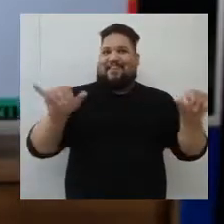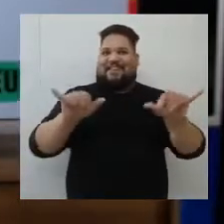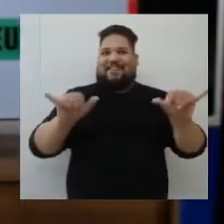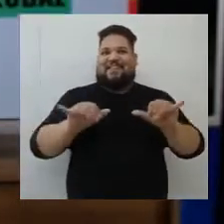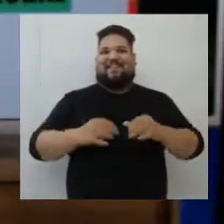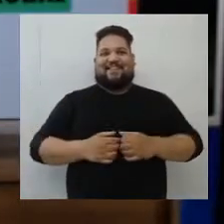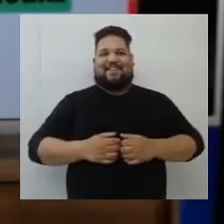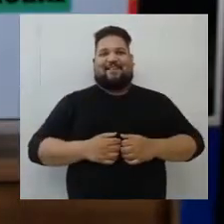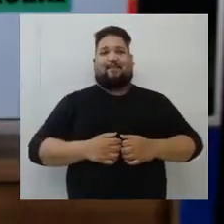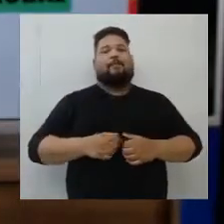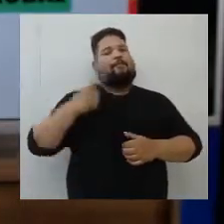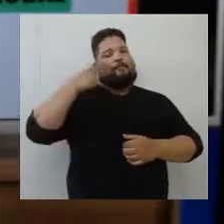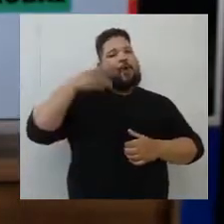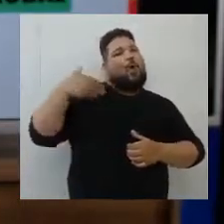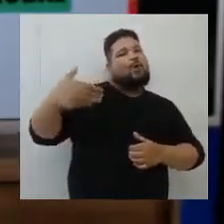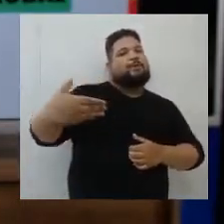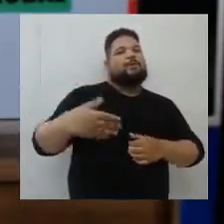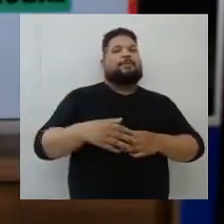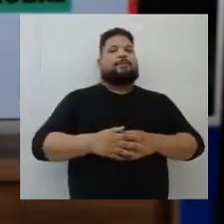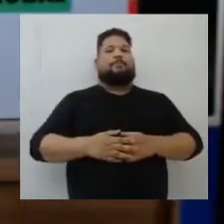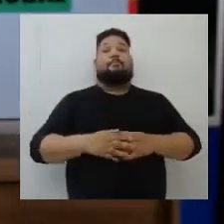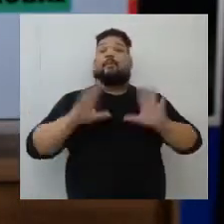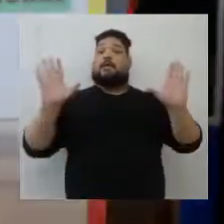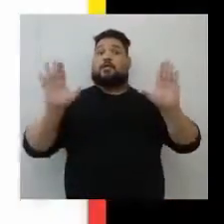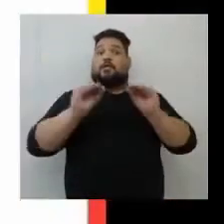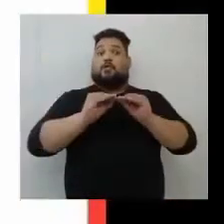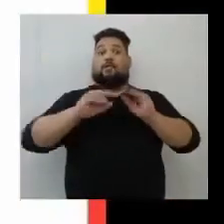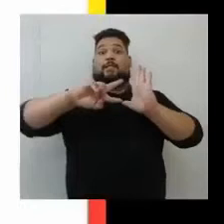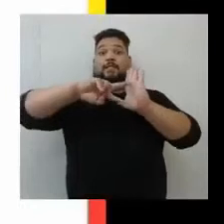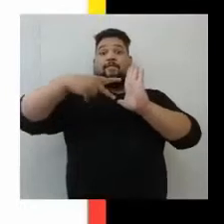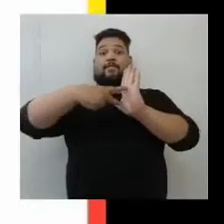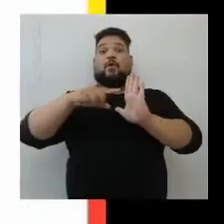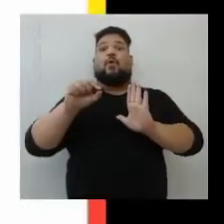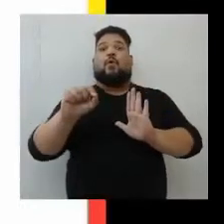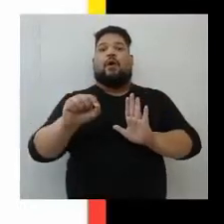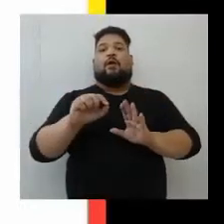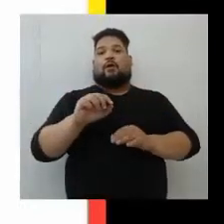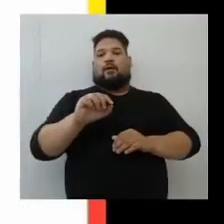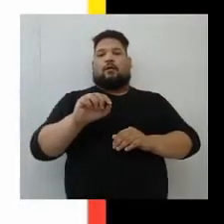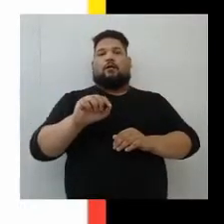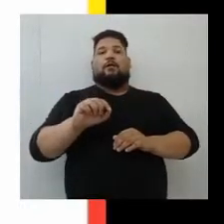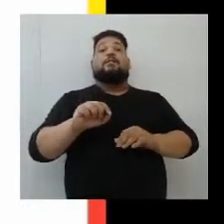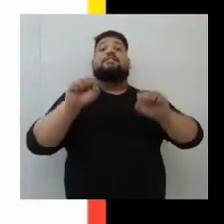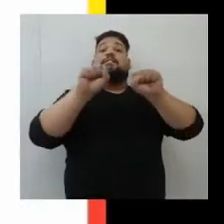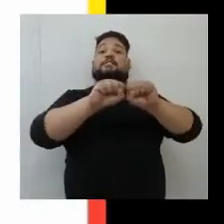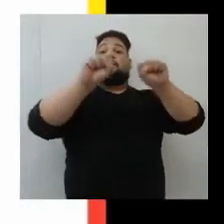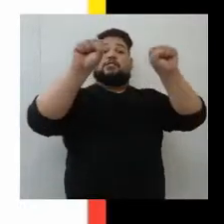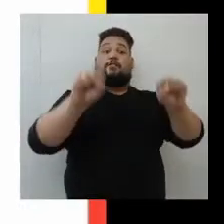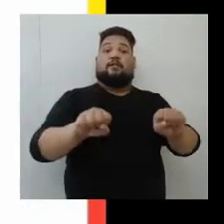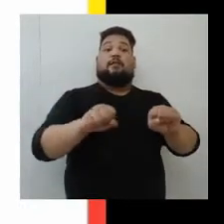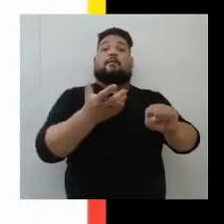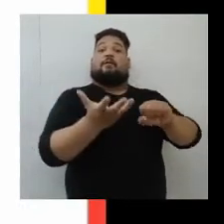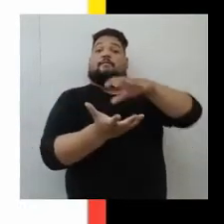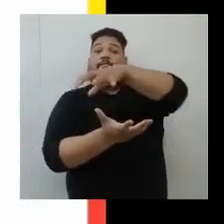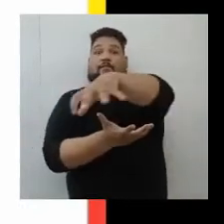Então, vamos seguir aí. Resumindo, é a decadência do sistema